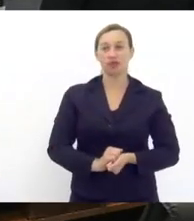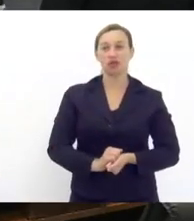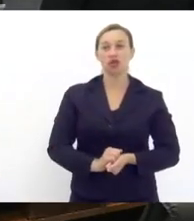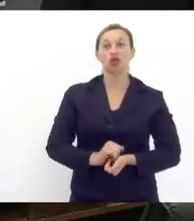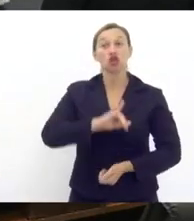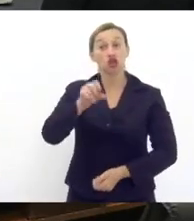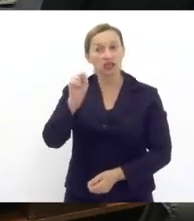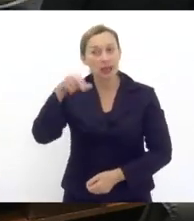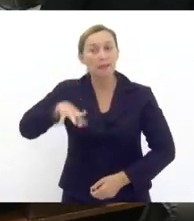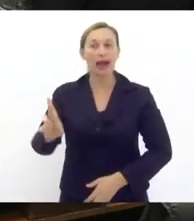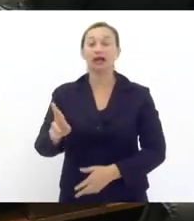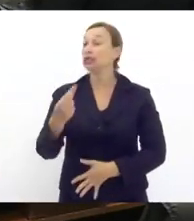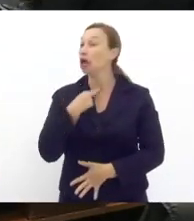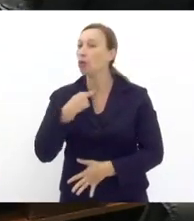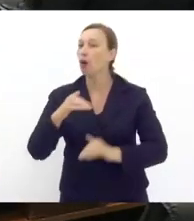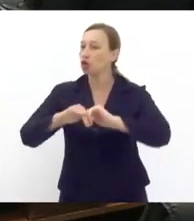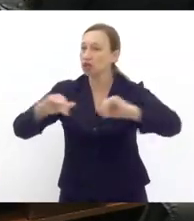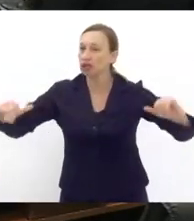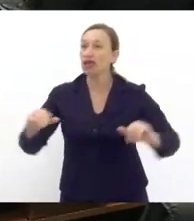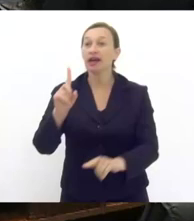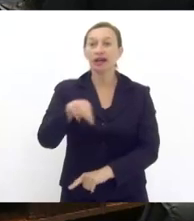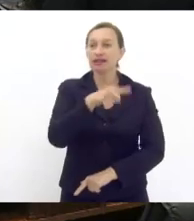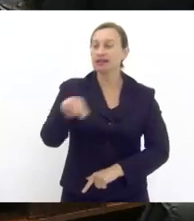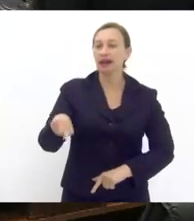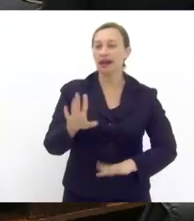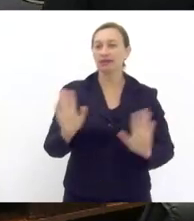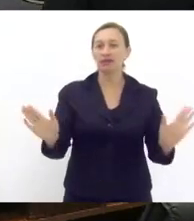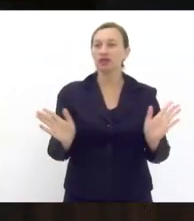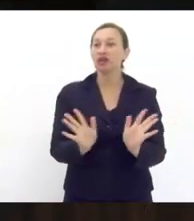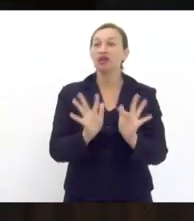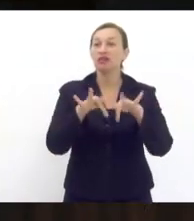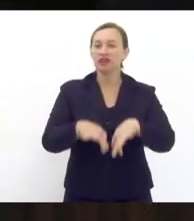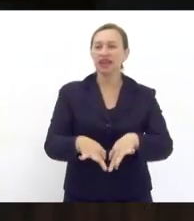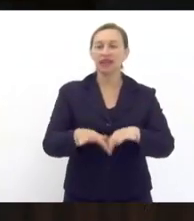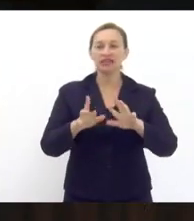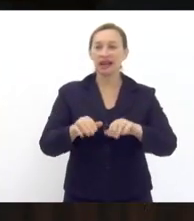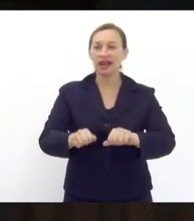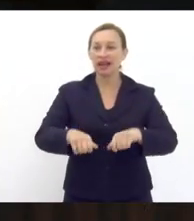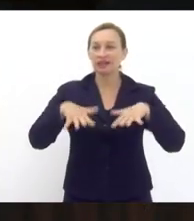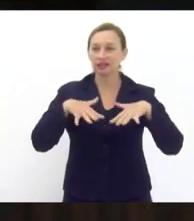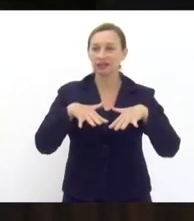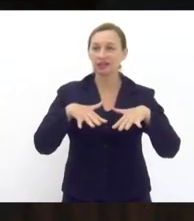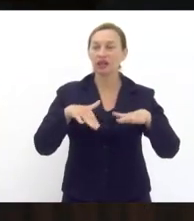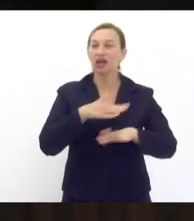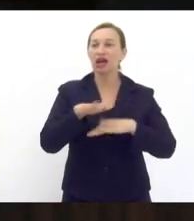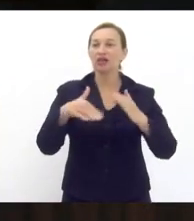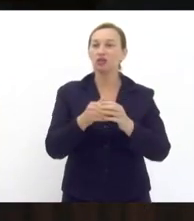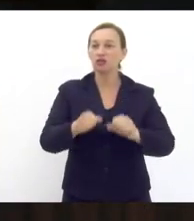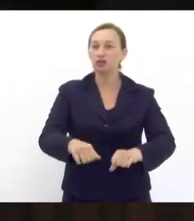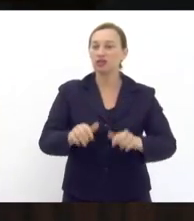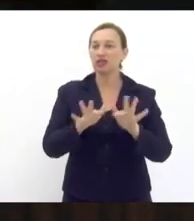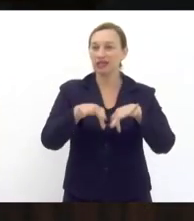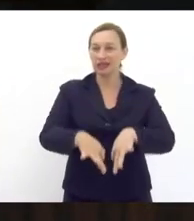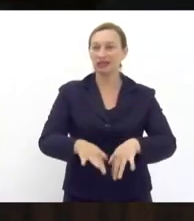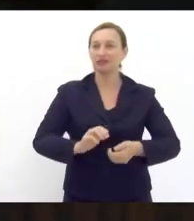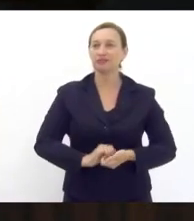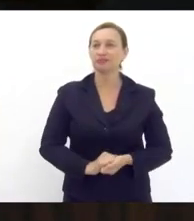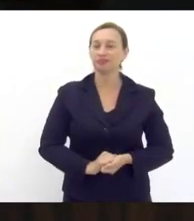Josémar, vamos encerrar a sessão, não tem mais oradores, encerrada a sessão, tá?